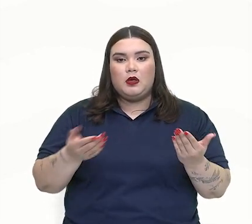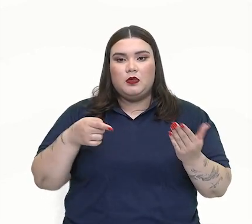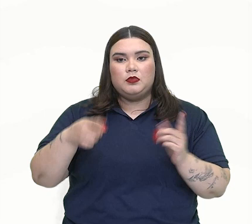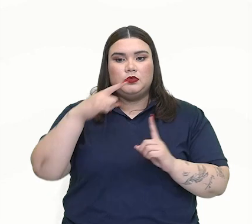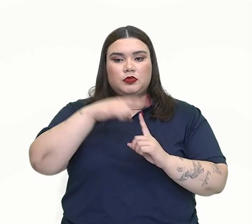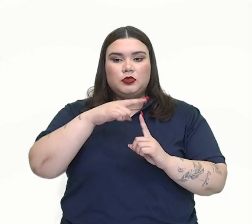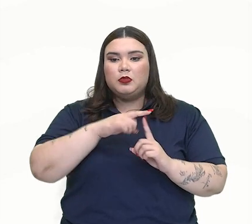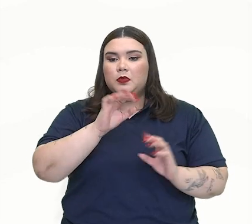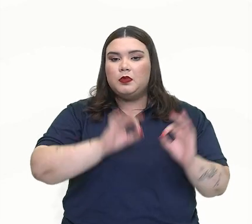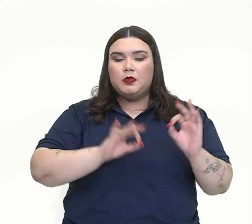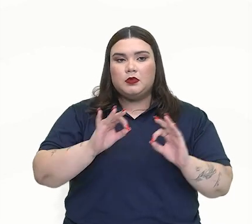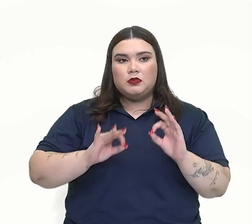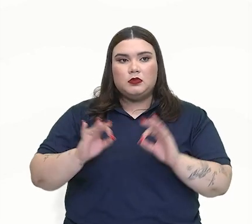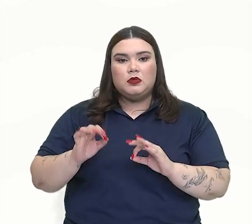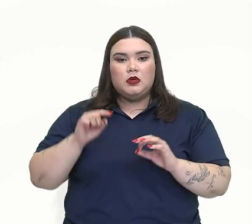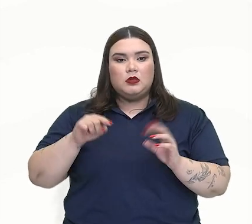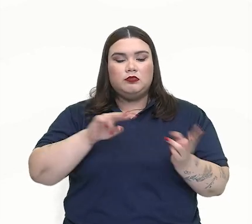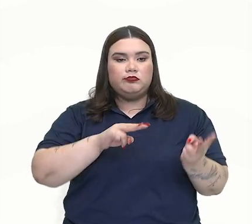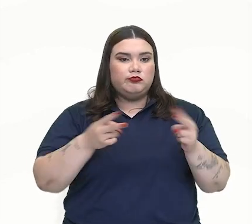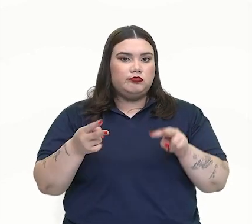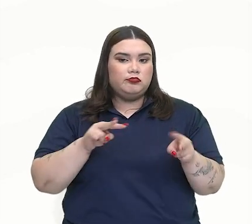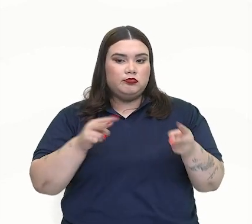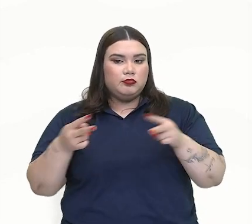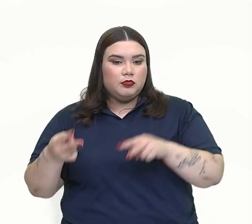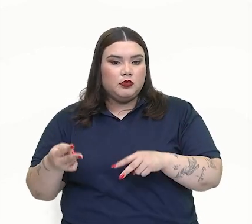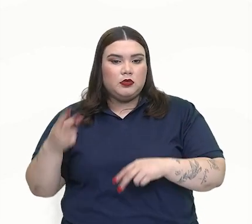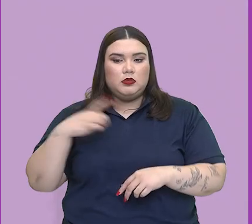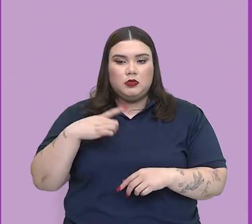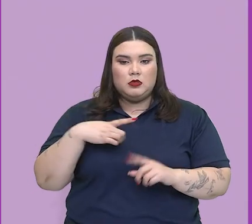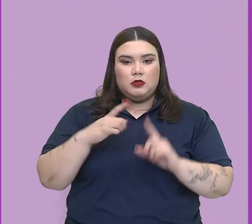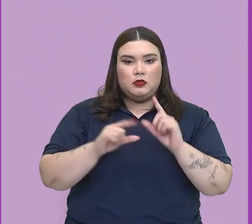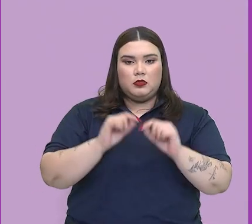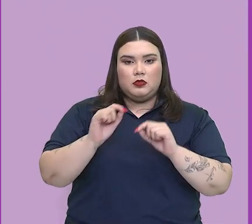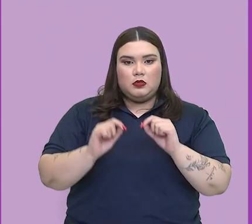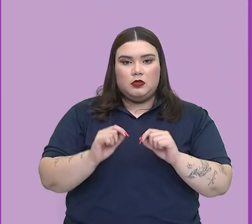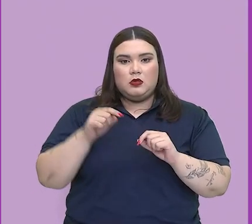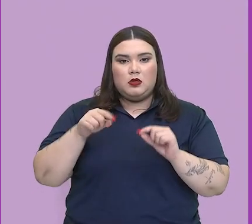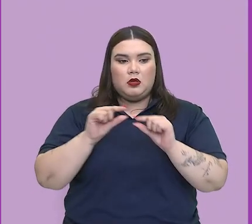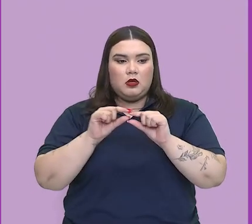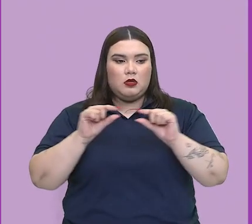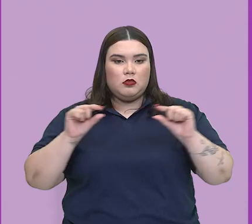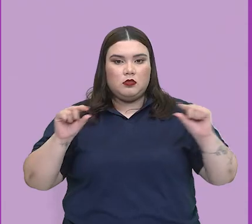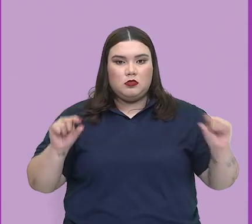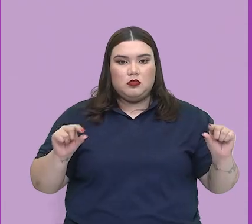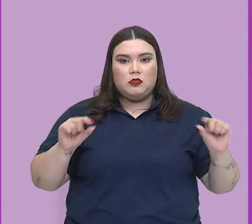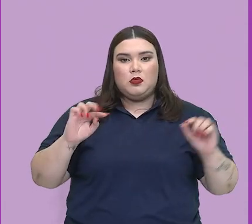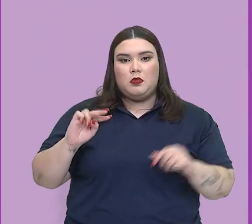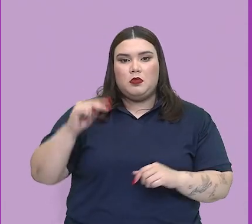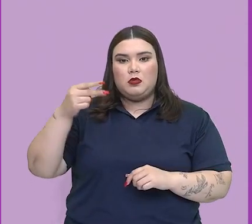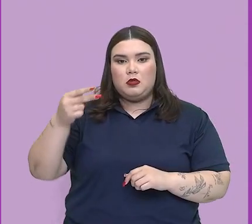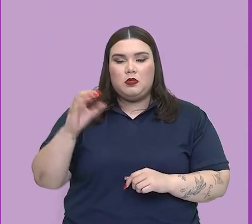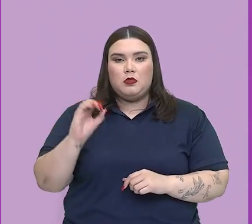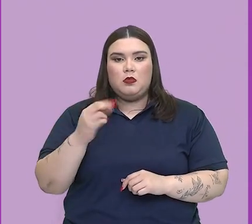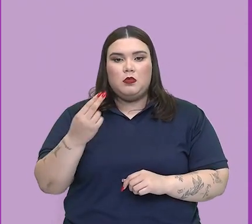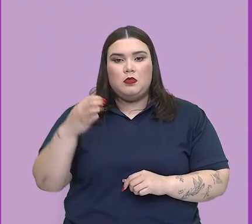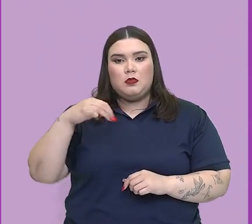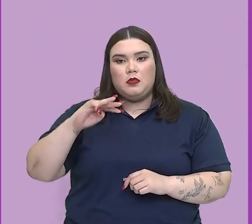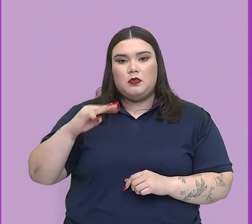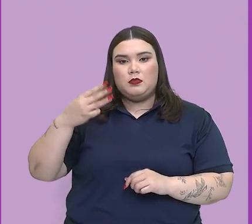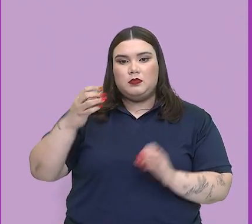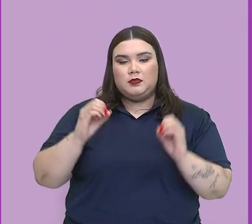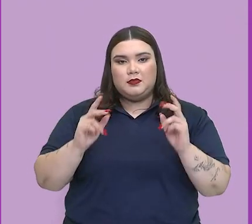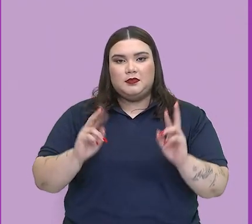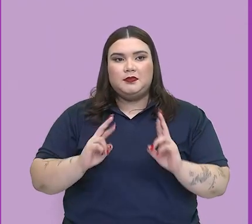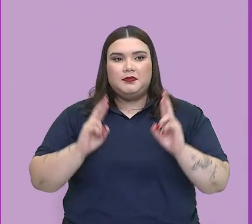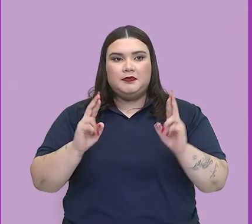que a gente vai trabalhar as conversões, envolvendo tanto medida linear, medida quadrada ou medida cúbica, tá bom?